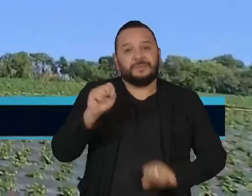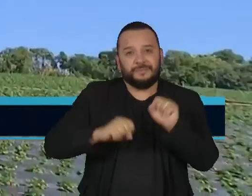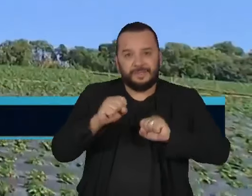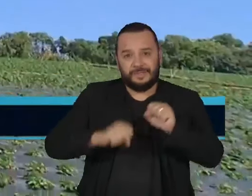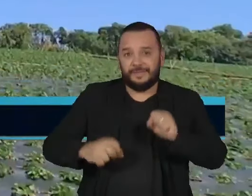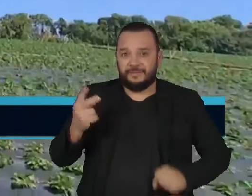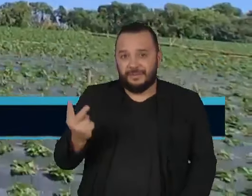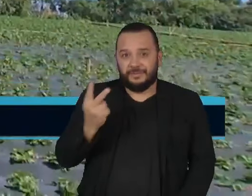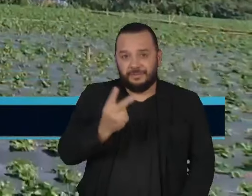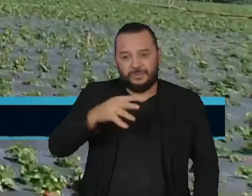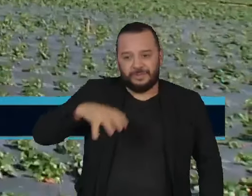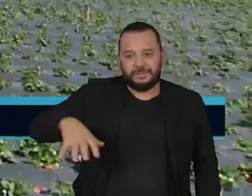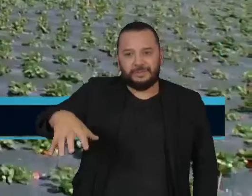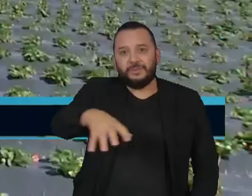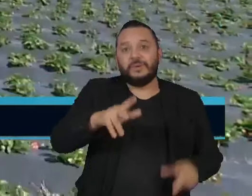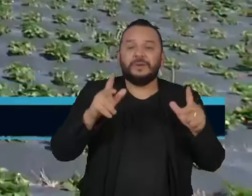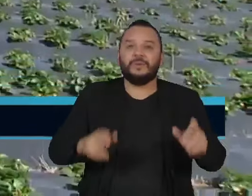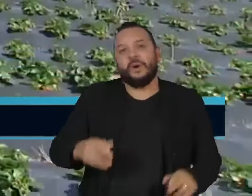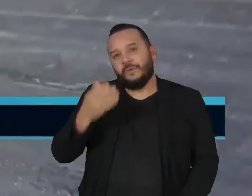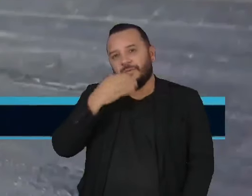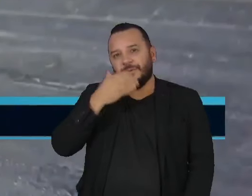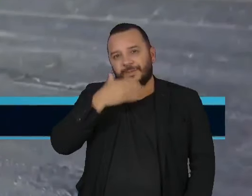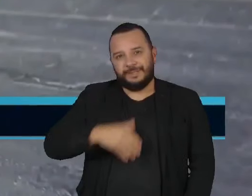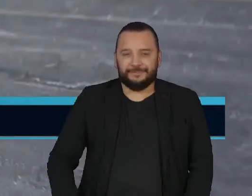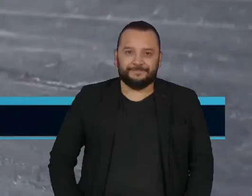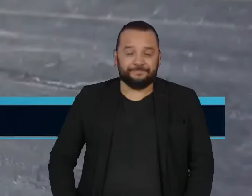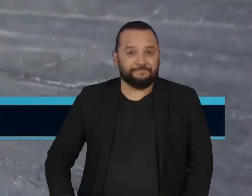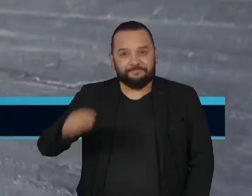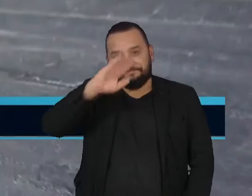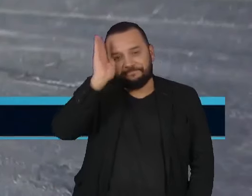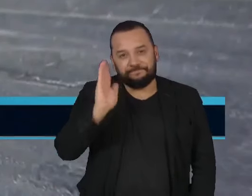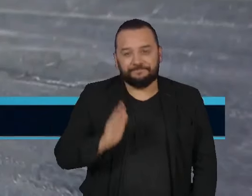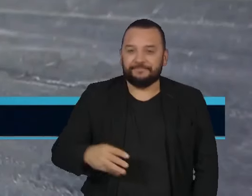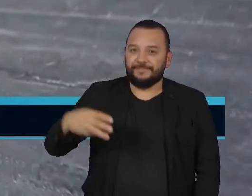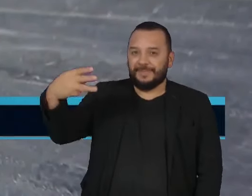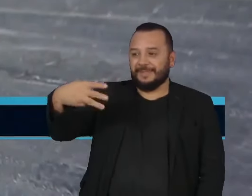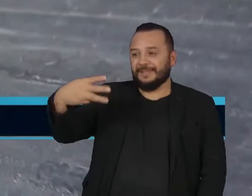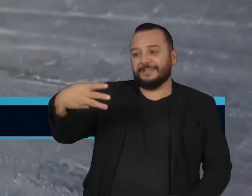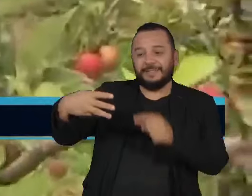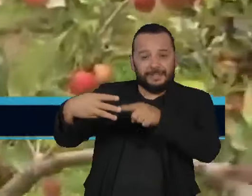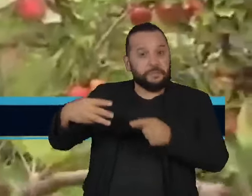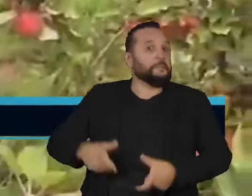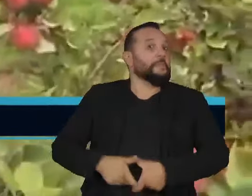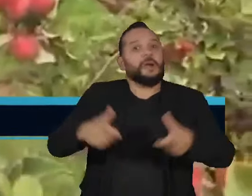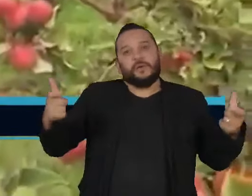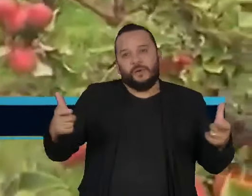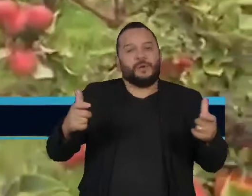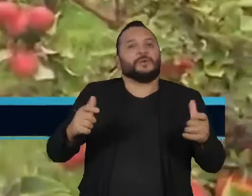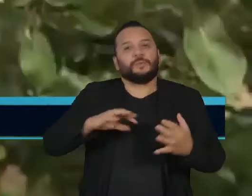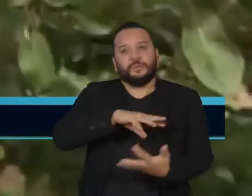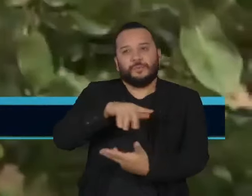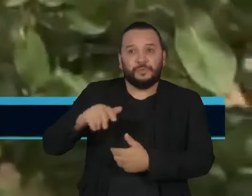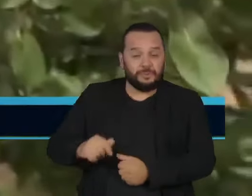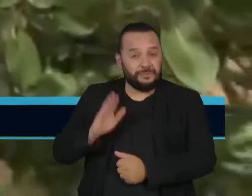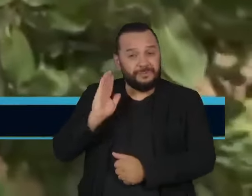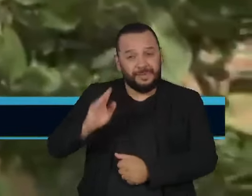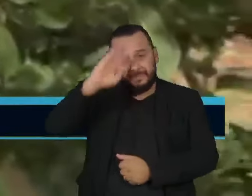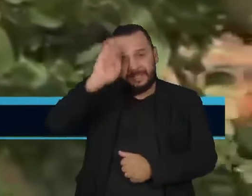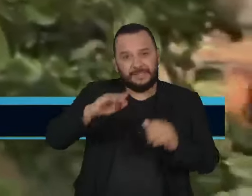setores, como o de frutas. Embora o Brasil seja o terceiro maior produtor do mundo, aparece apenas na posição de